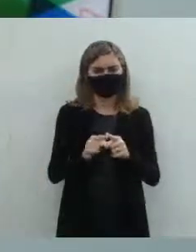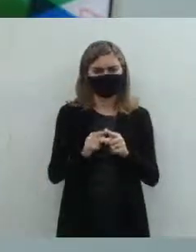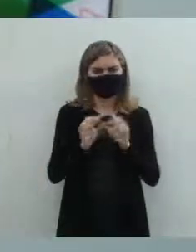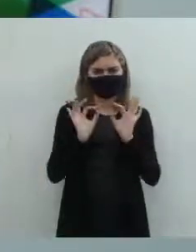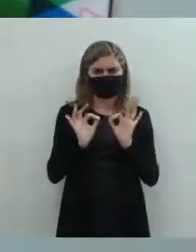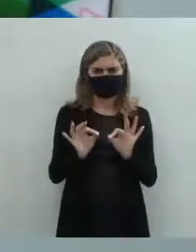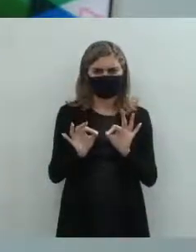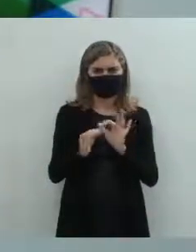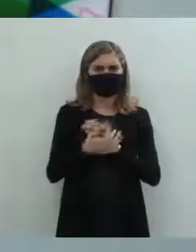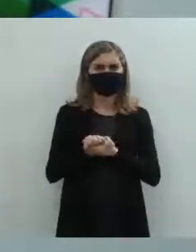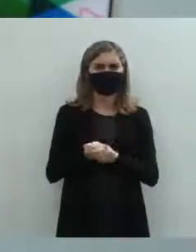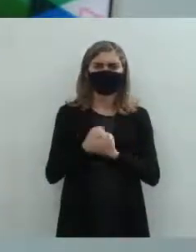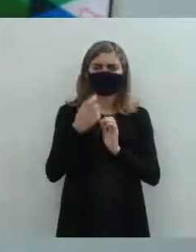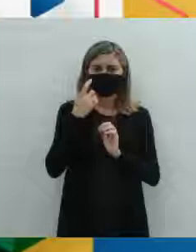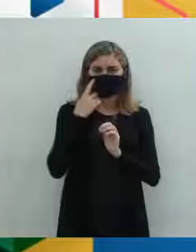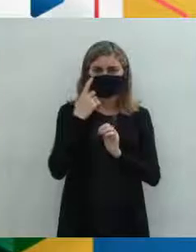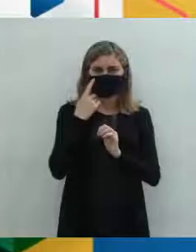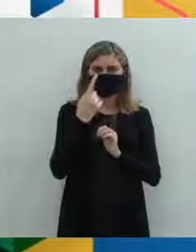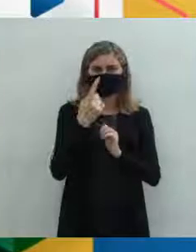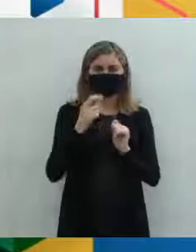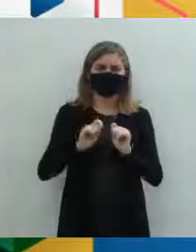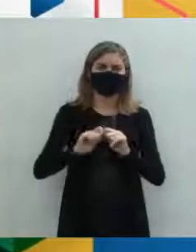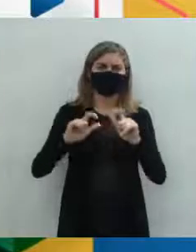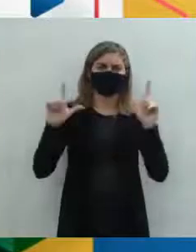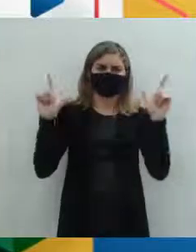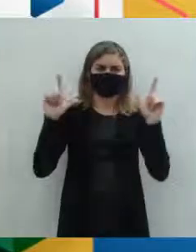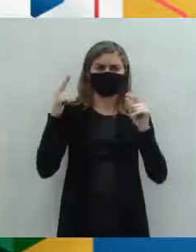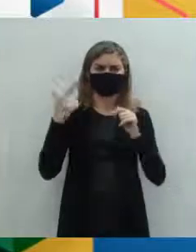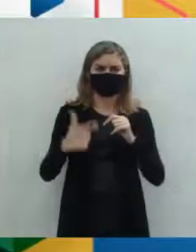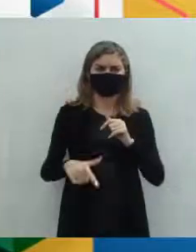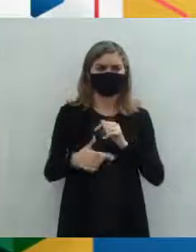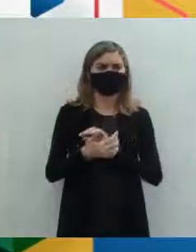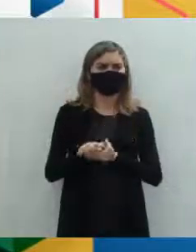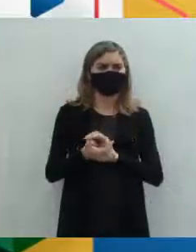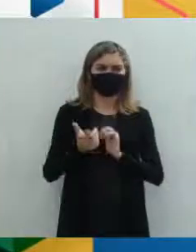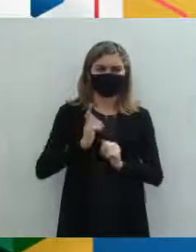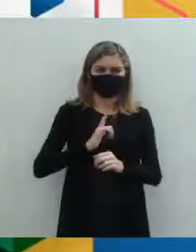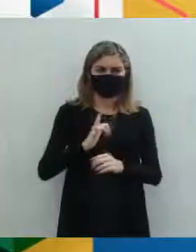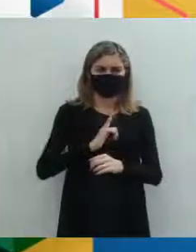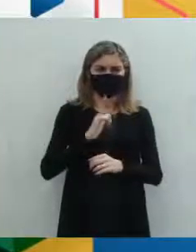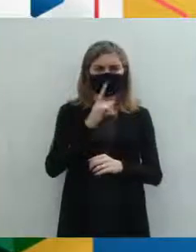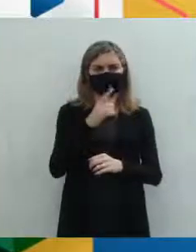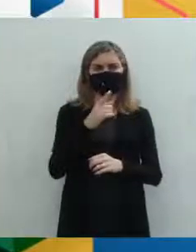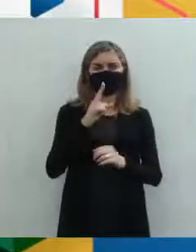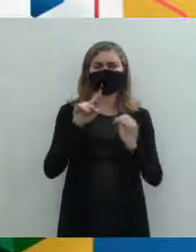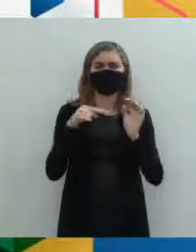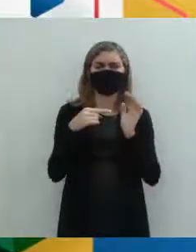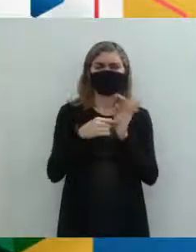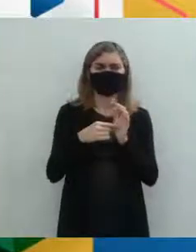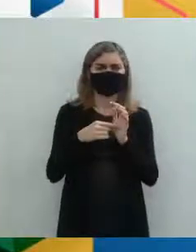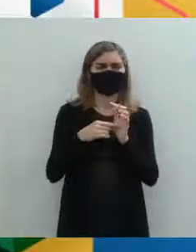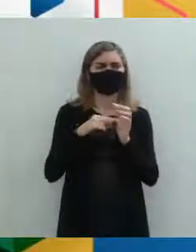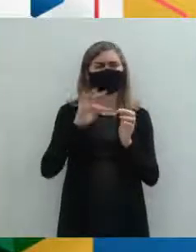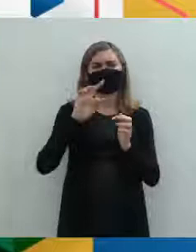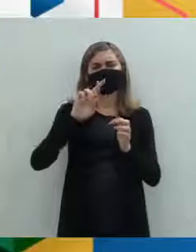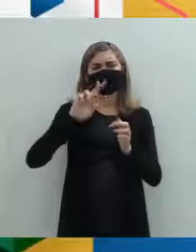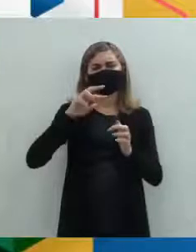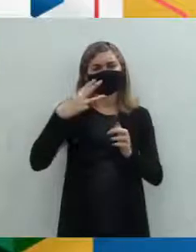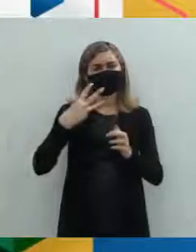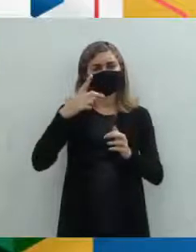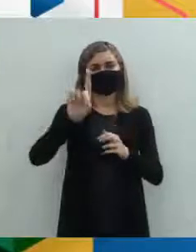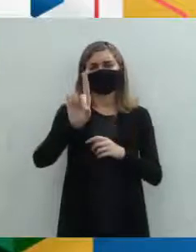certo? Vamos lá, na tela de novo. Temos objetos